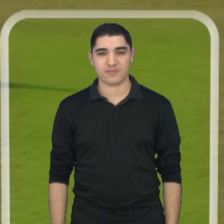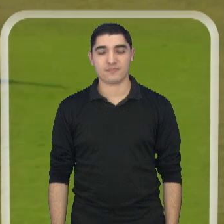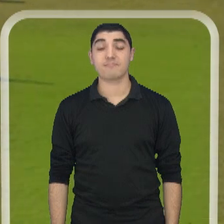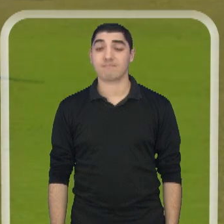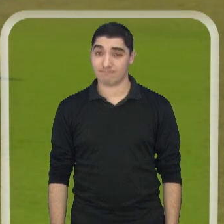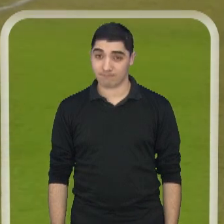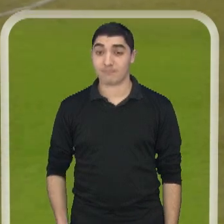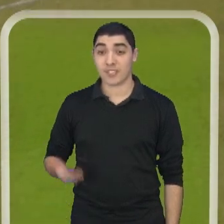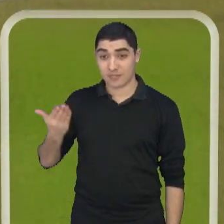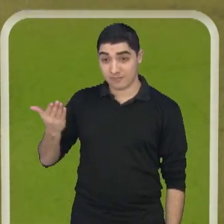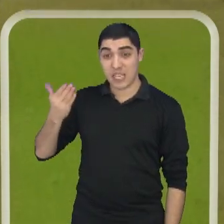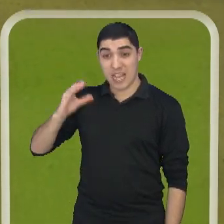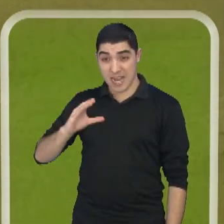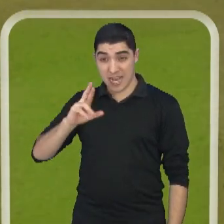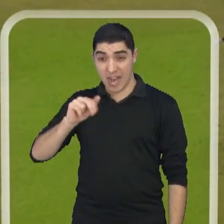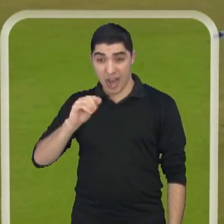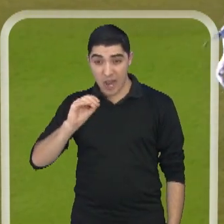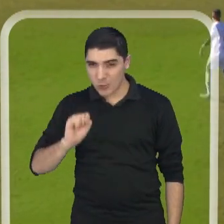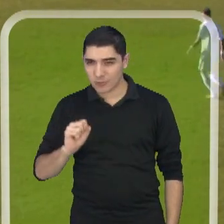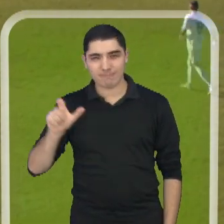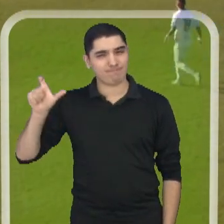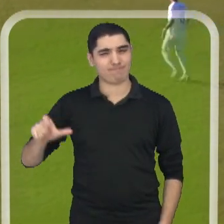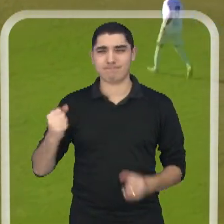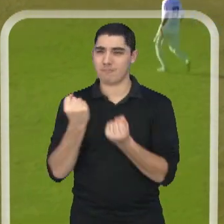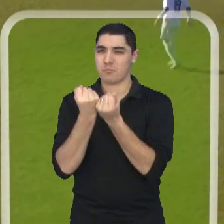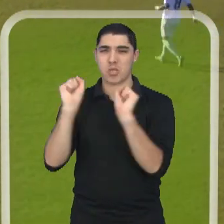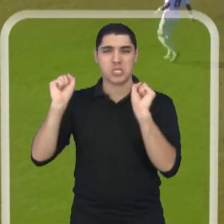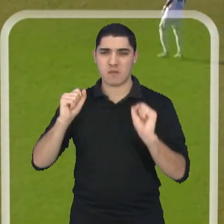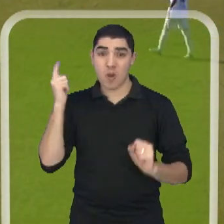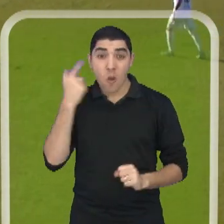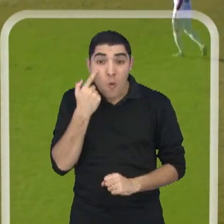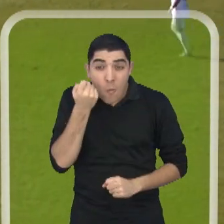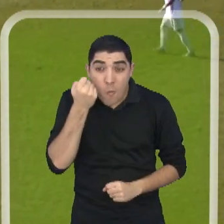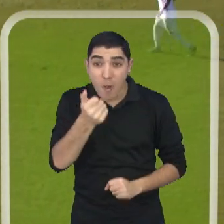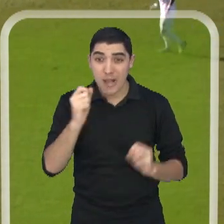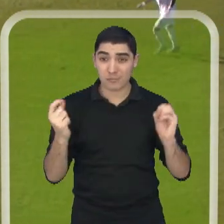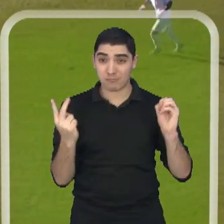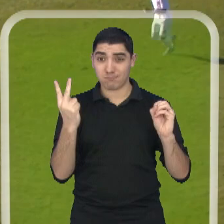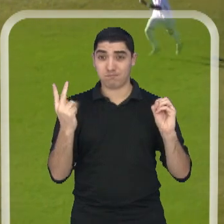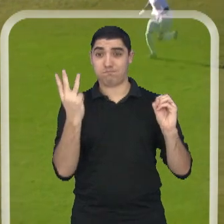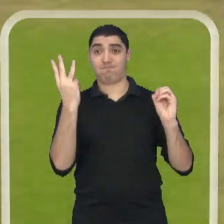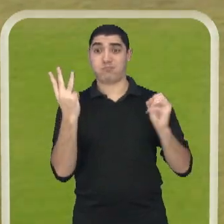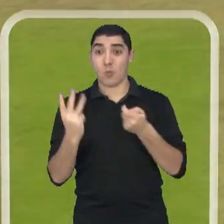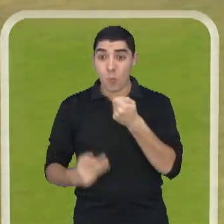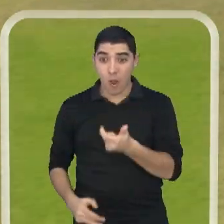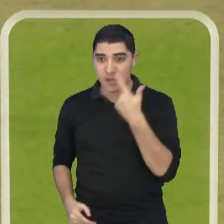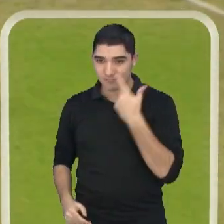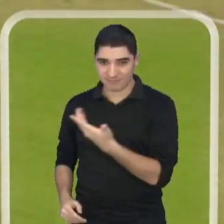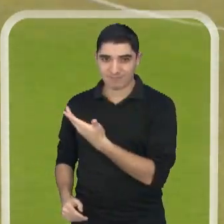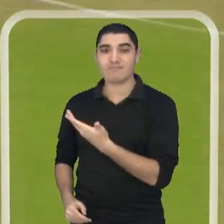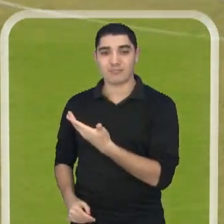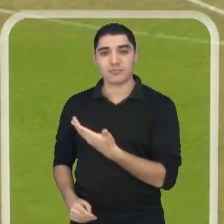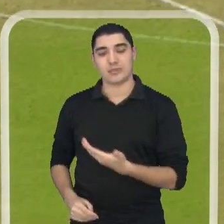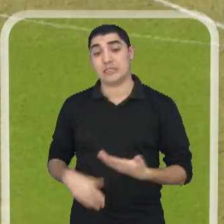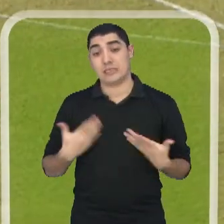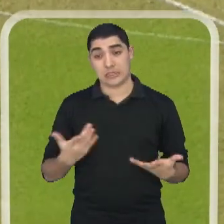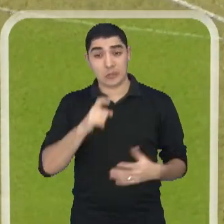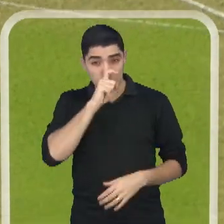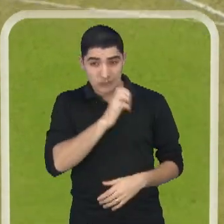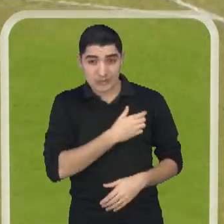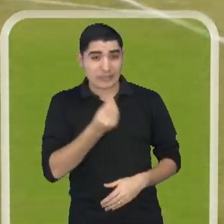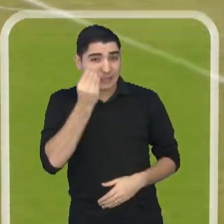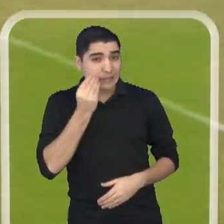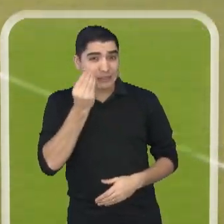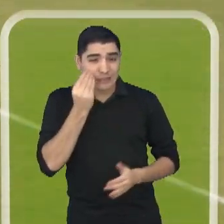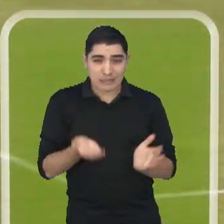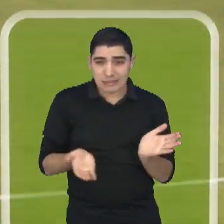E o Carlos Eduardo estava impossível. No lance seguinte, ele quase fez o terceiro. Atrás no placar e precisando reagir,